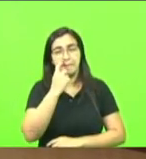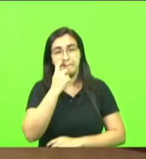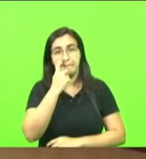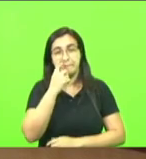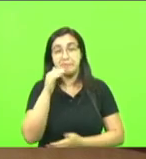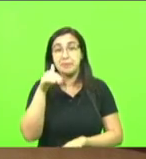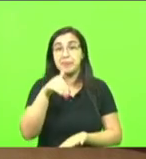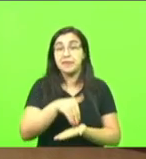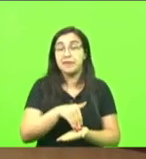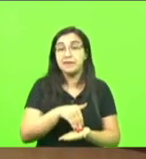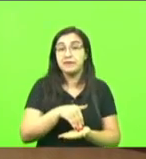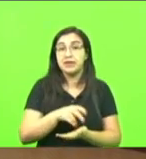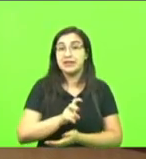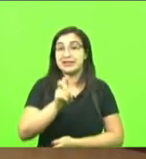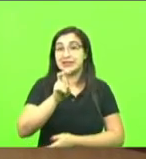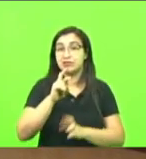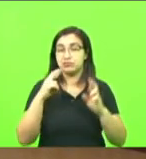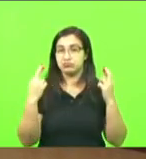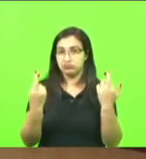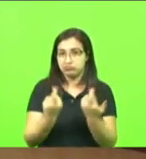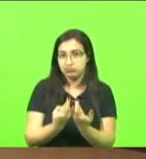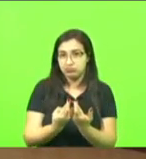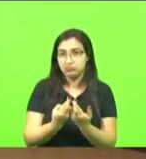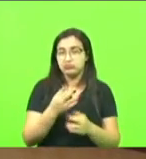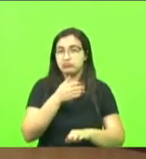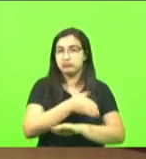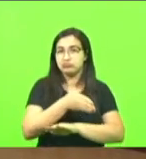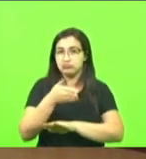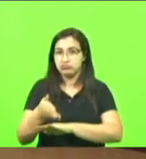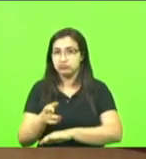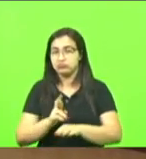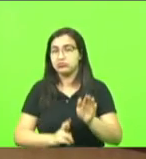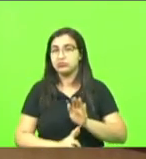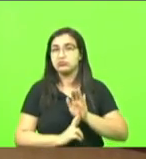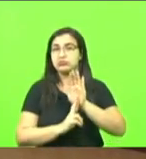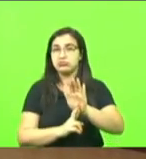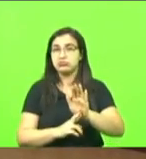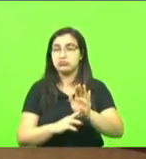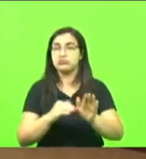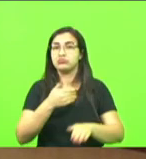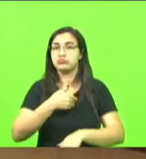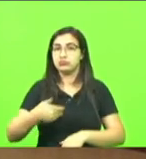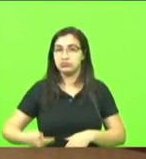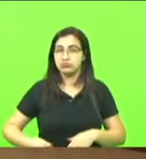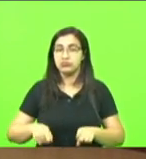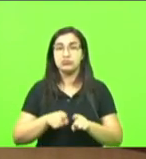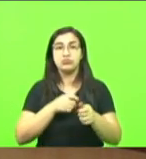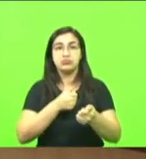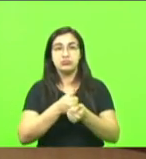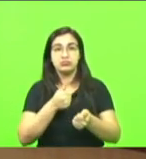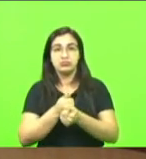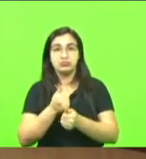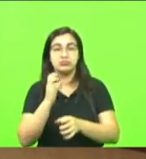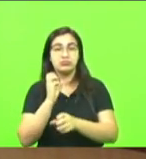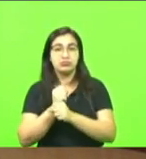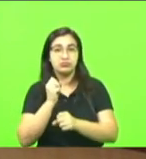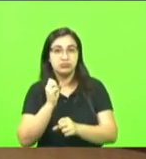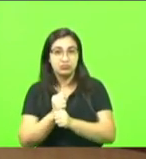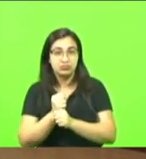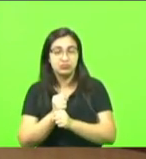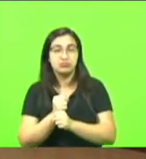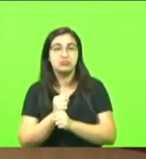5 reuniões, com a participação de representantes do governo, do Tribunal de Contas do Estado, da categoria e